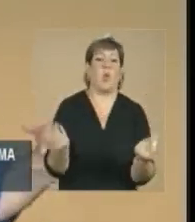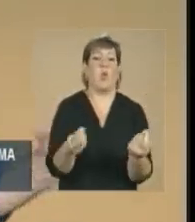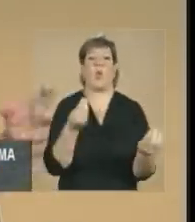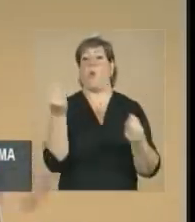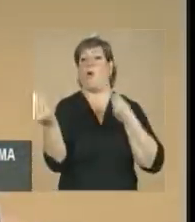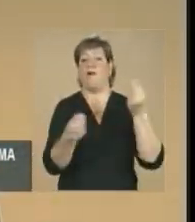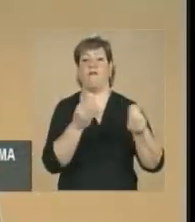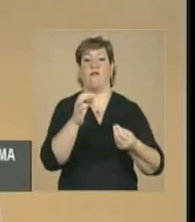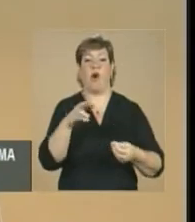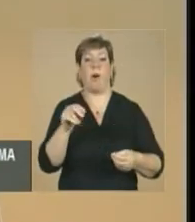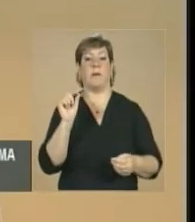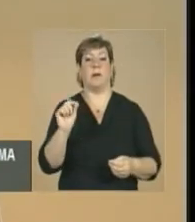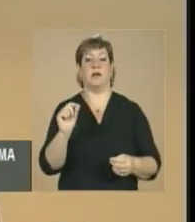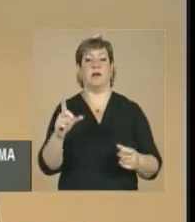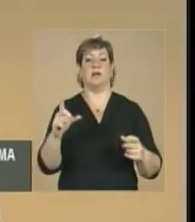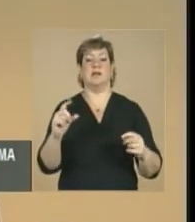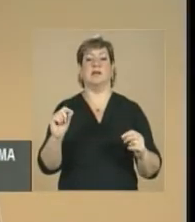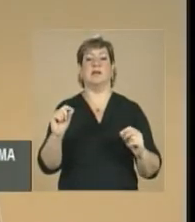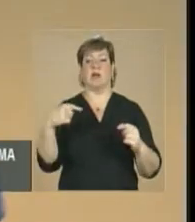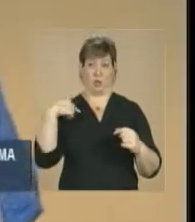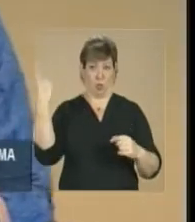poder encurtar a nossa diferença.